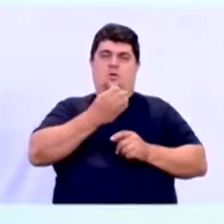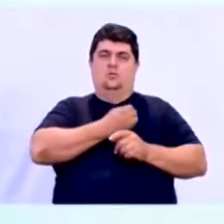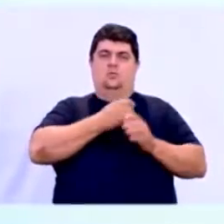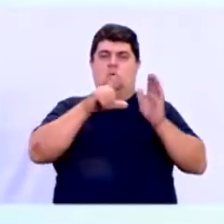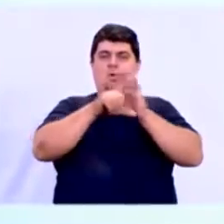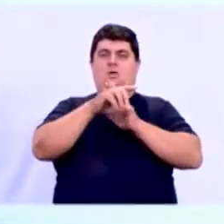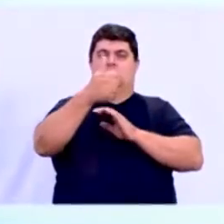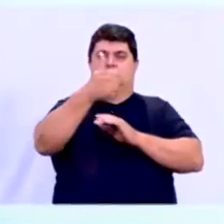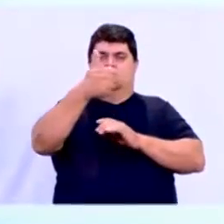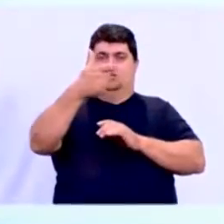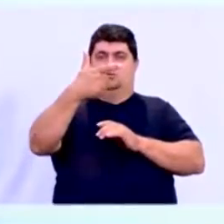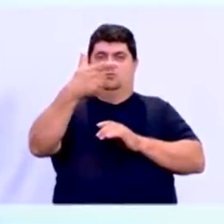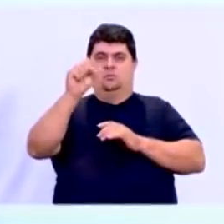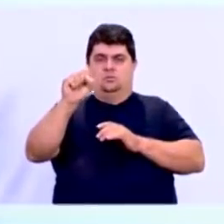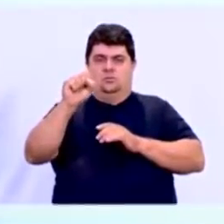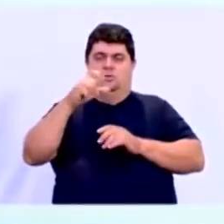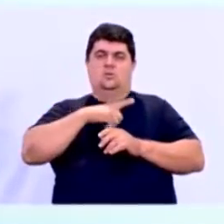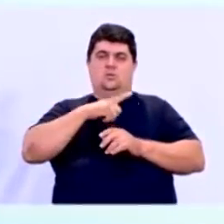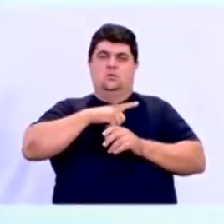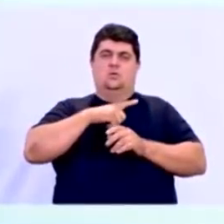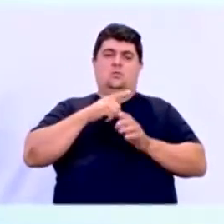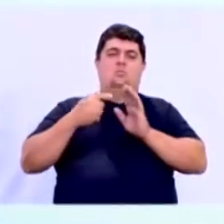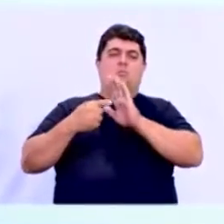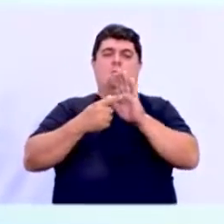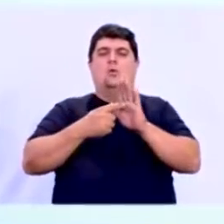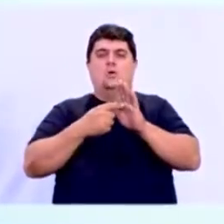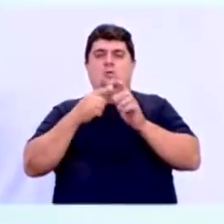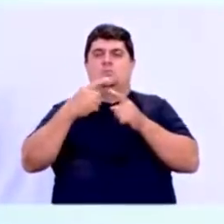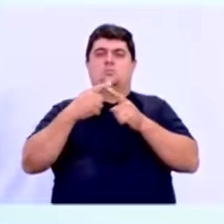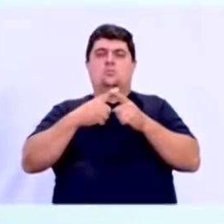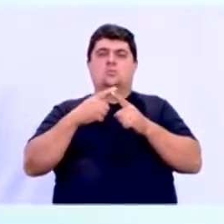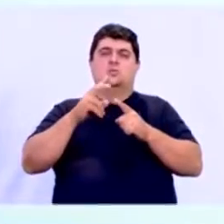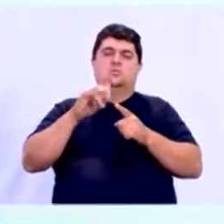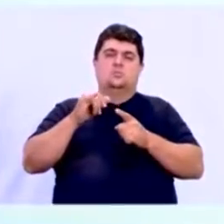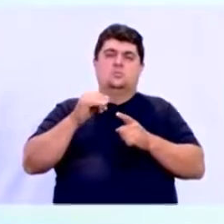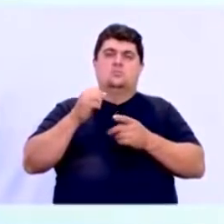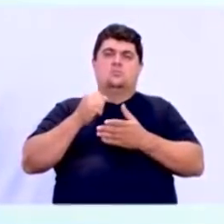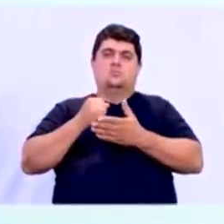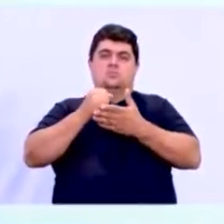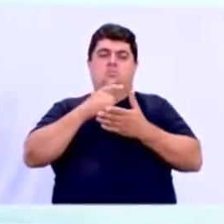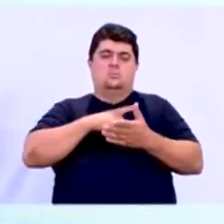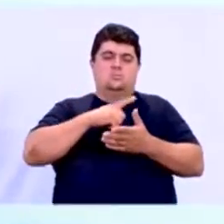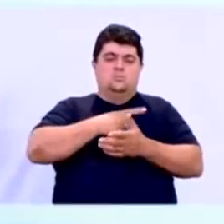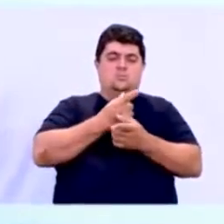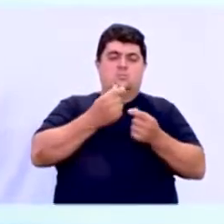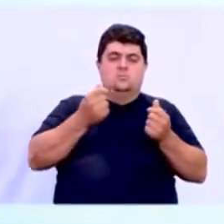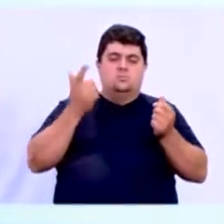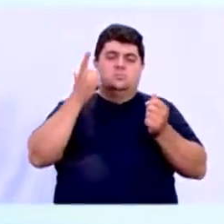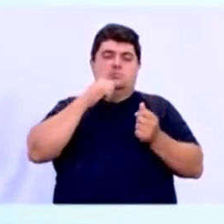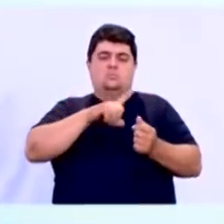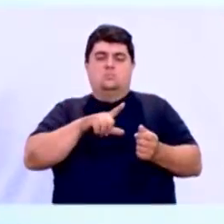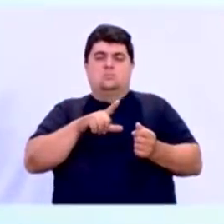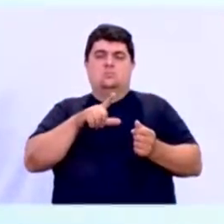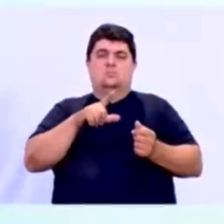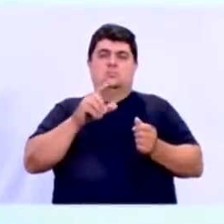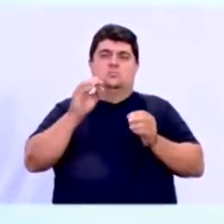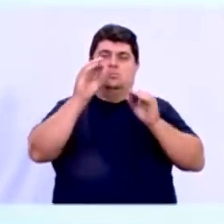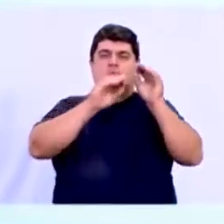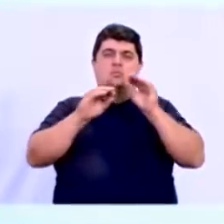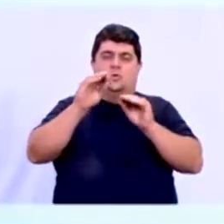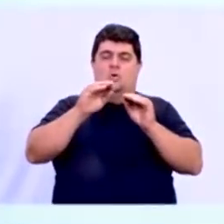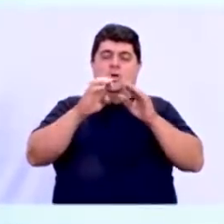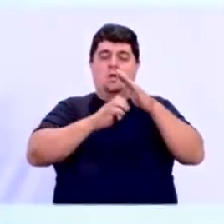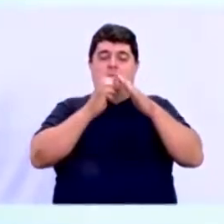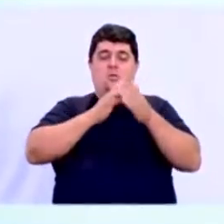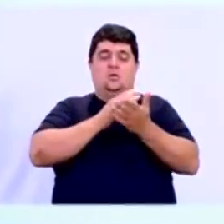né? Que ela traz ali uma abordagem que é mais para você ter recursos, ter condições de colocar um sonho